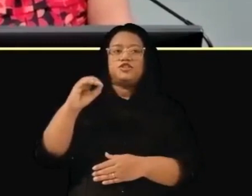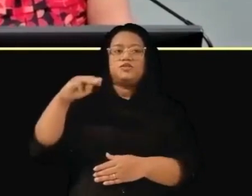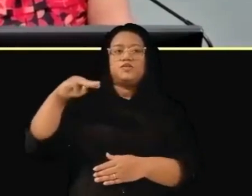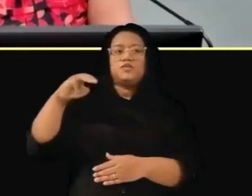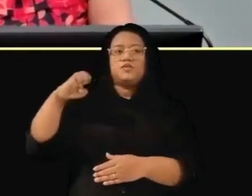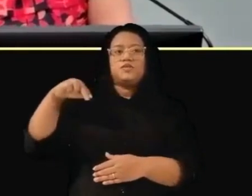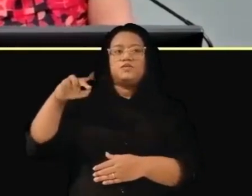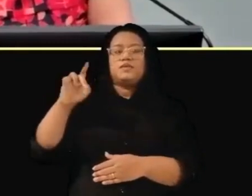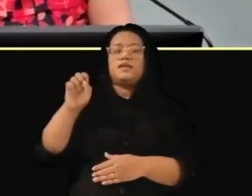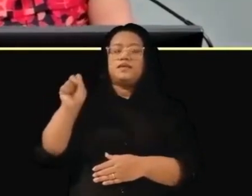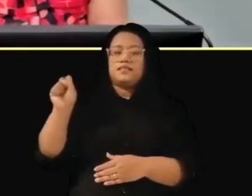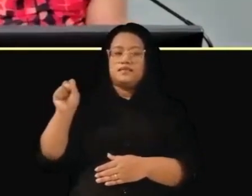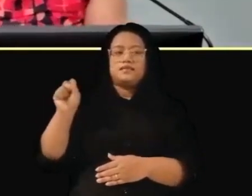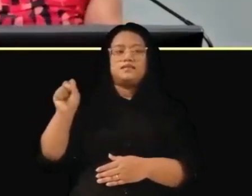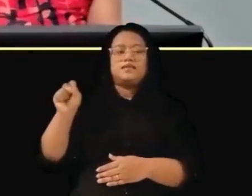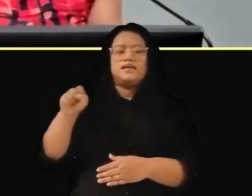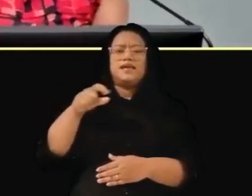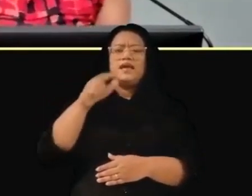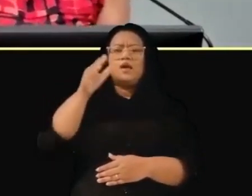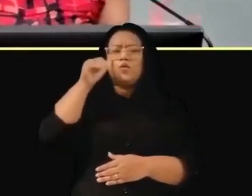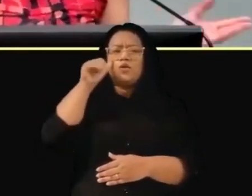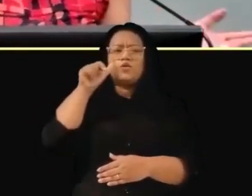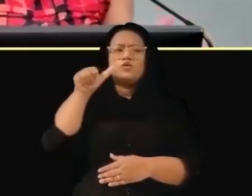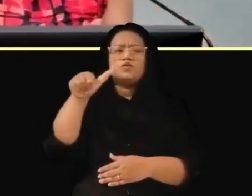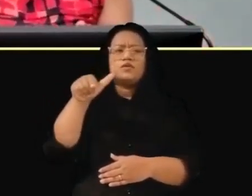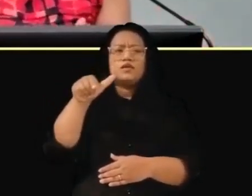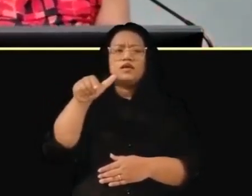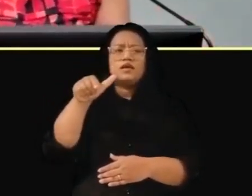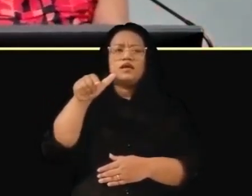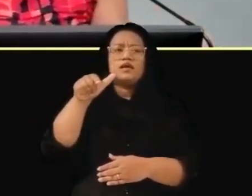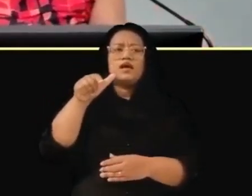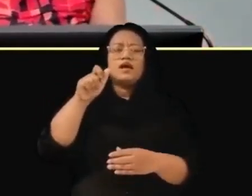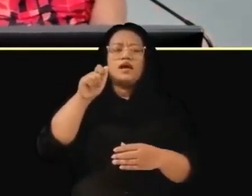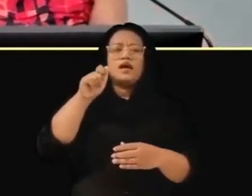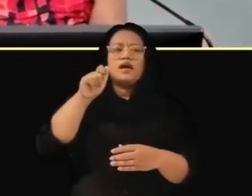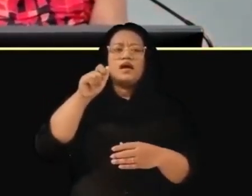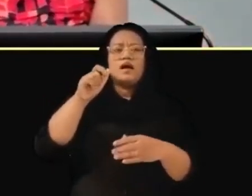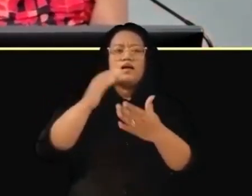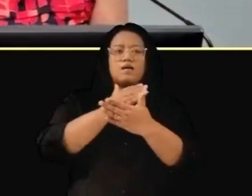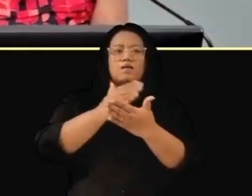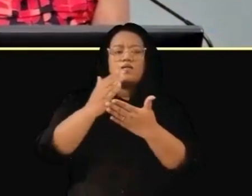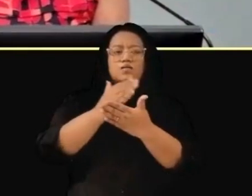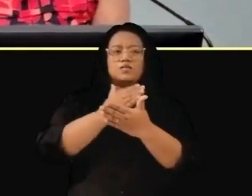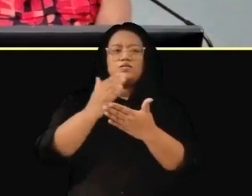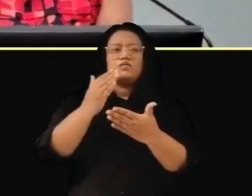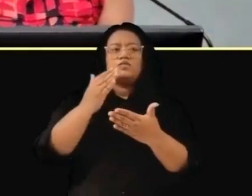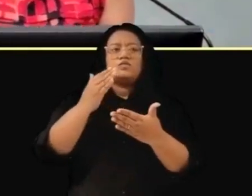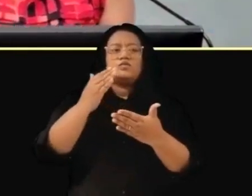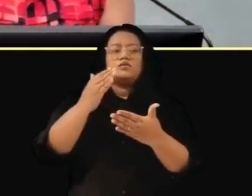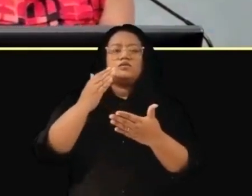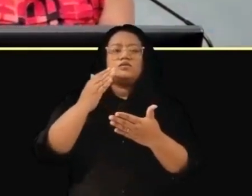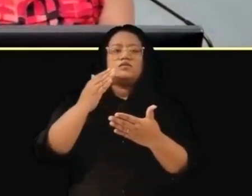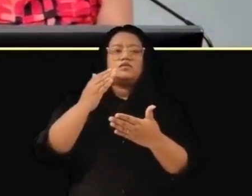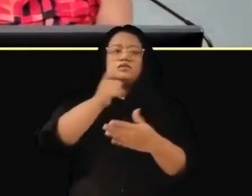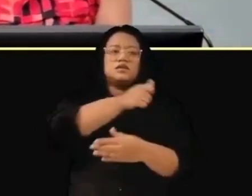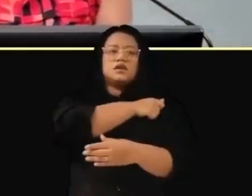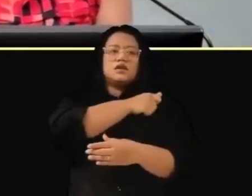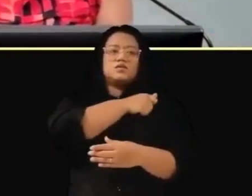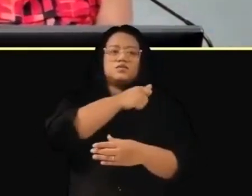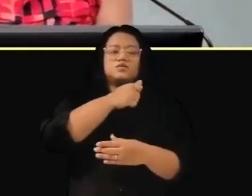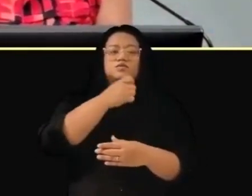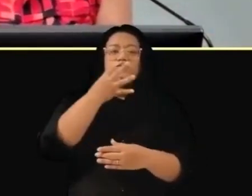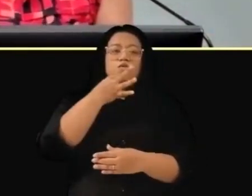curioso como os alunos hoje, isso já acontece há alguns anos, muitos não sabem quem é Chico